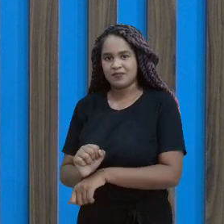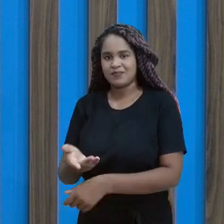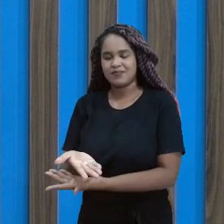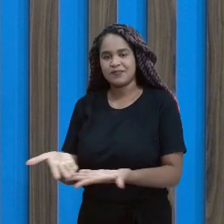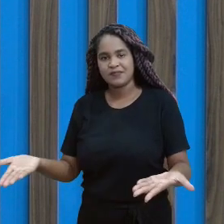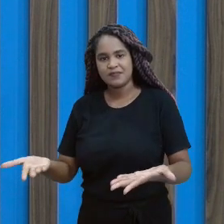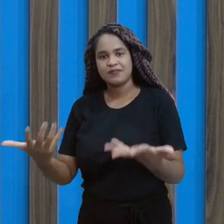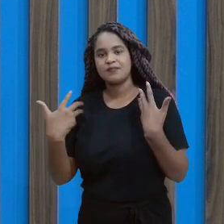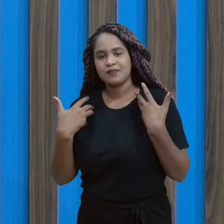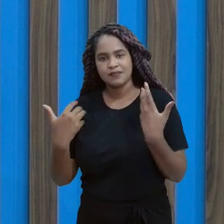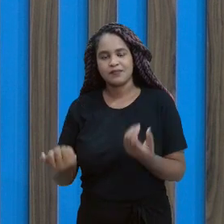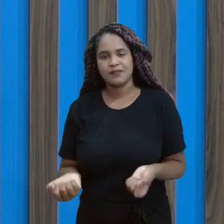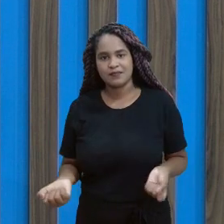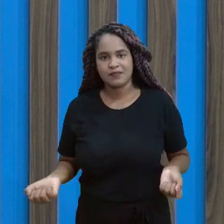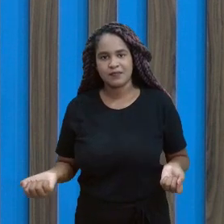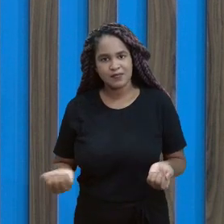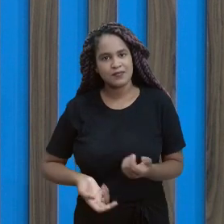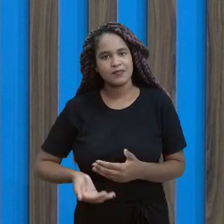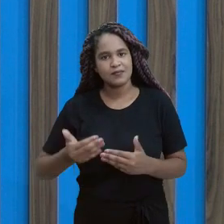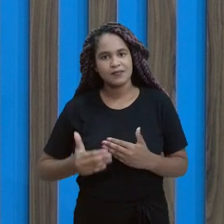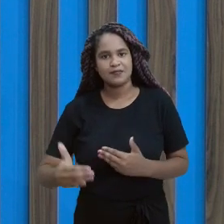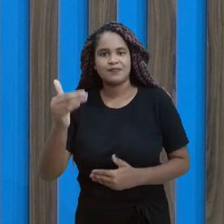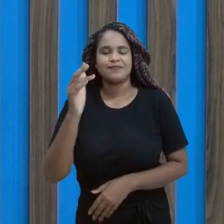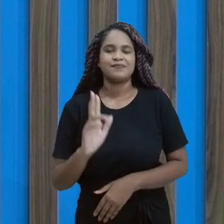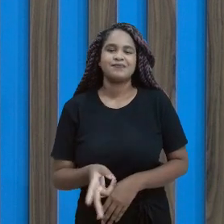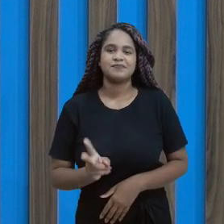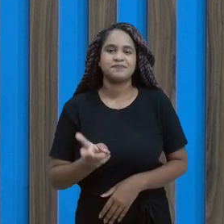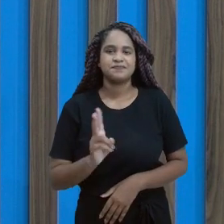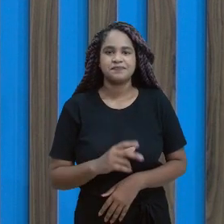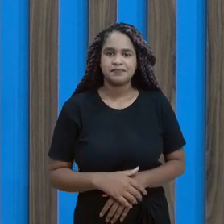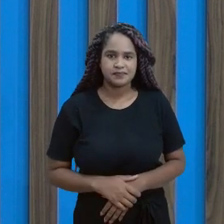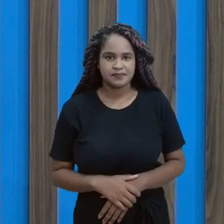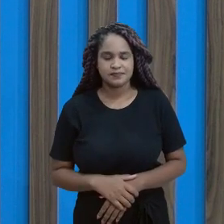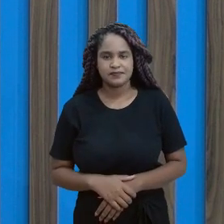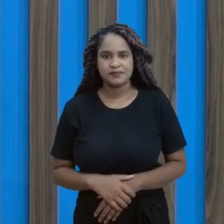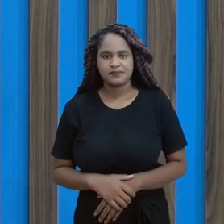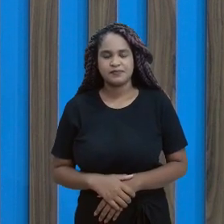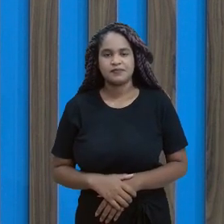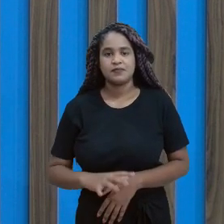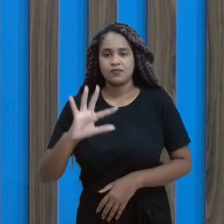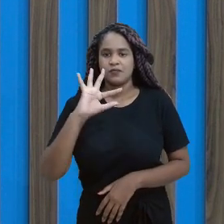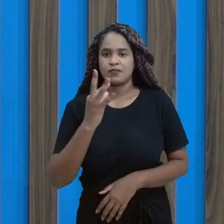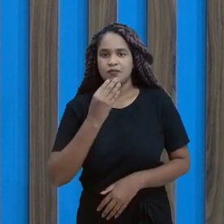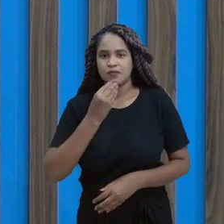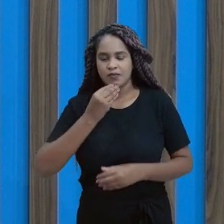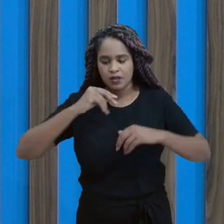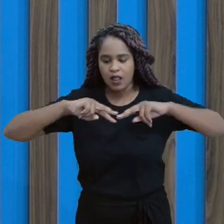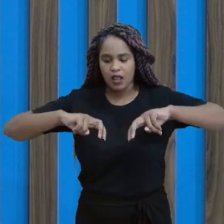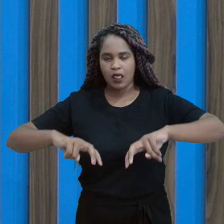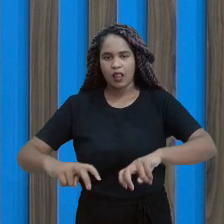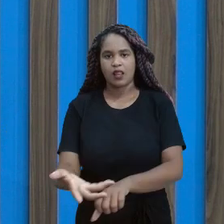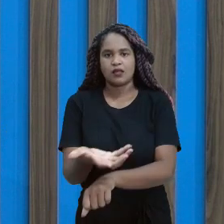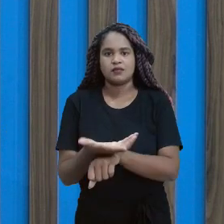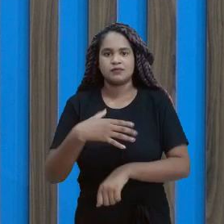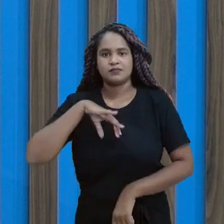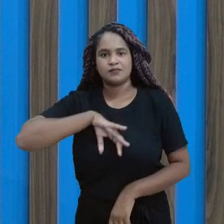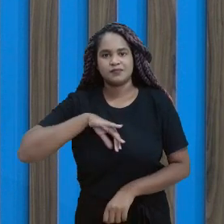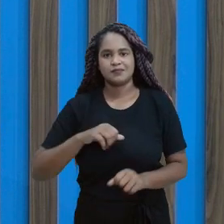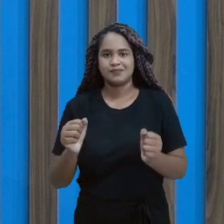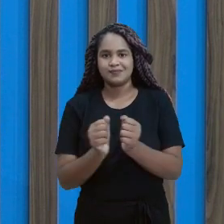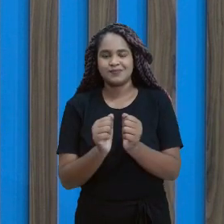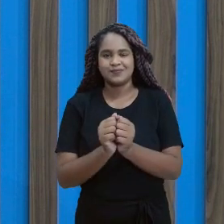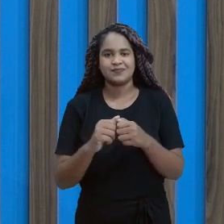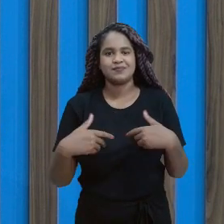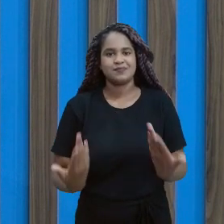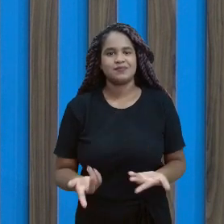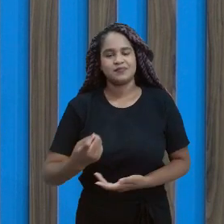vocês e vamos continuar, né? Vivenciando esse conhecimento de língua portuguesa juntos.